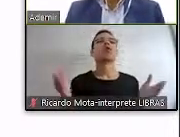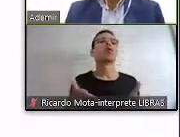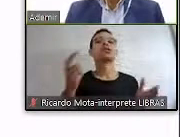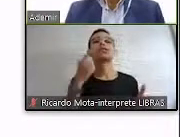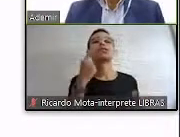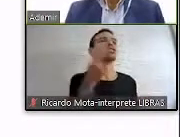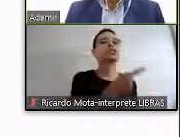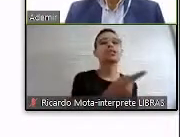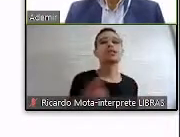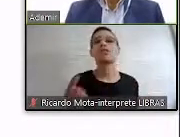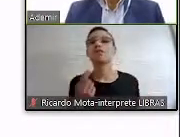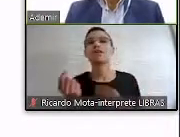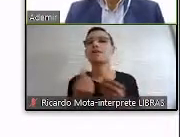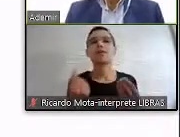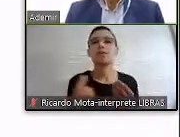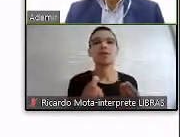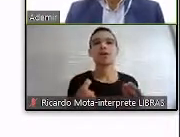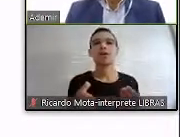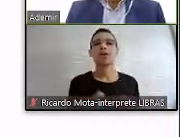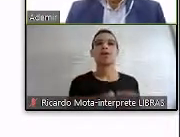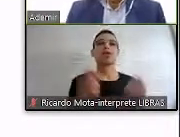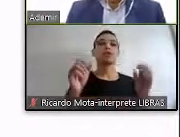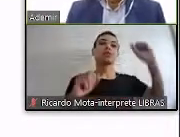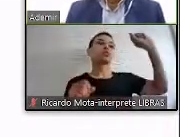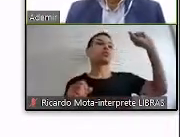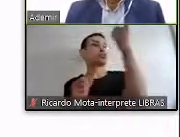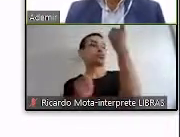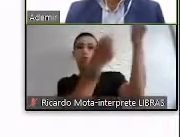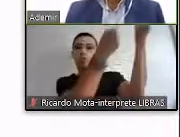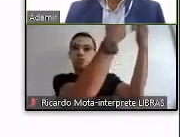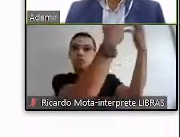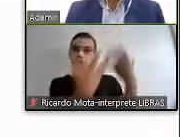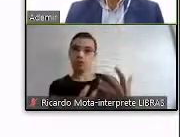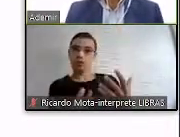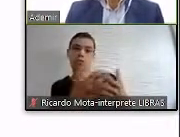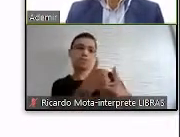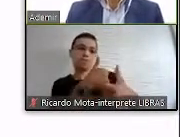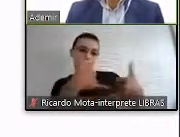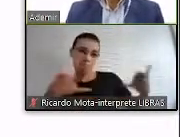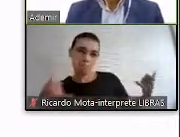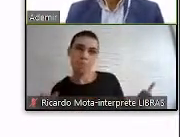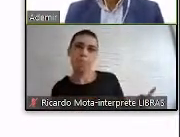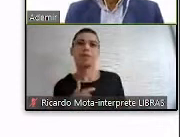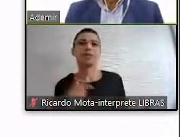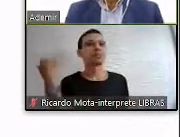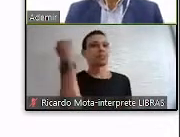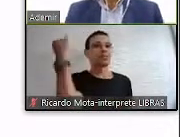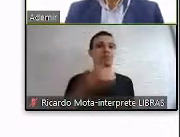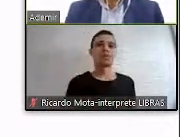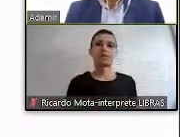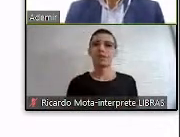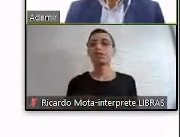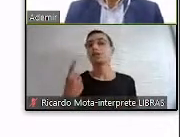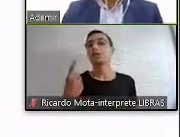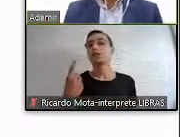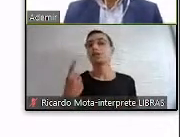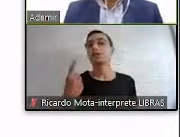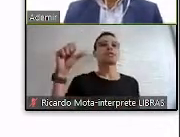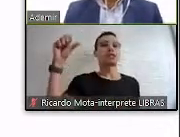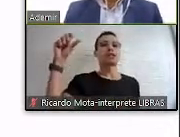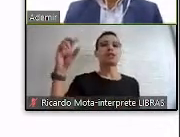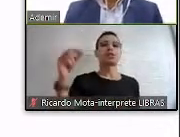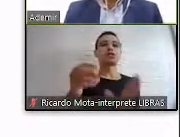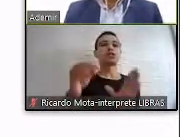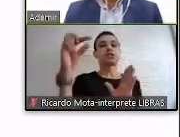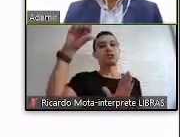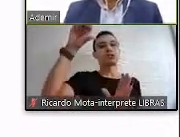da captação de uso de energia solar, não só pela economia, né? Enfim, que é importante, né? E a